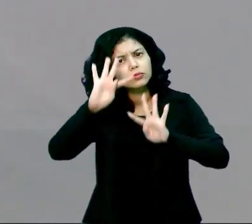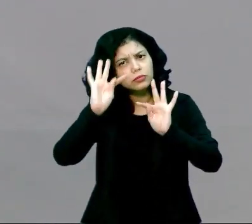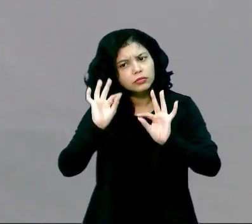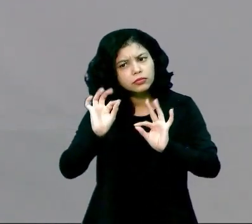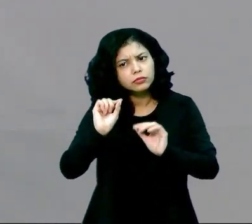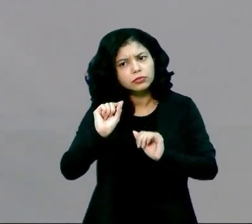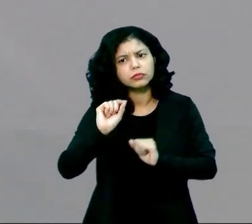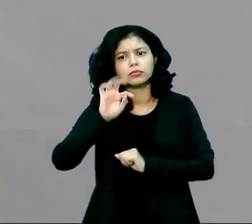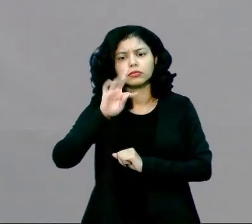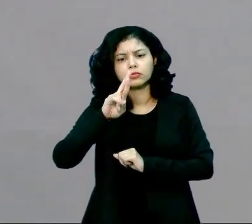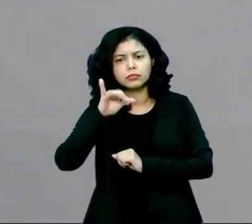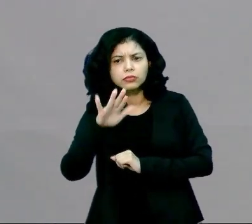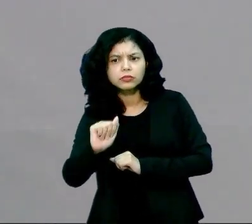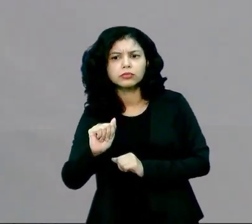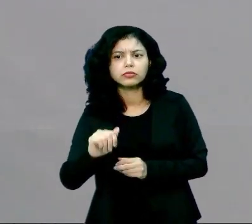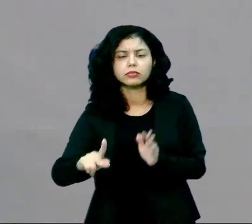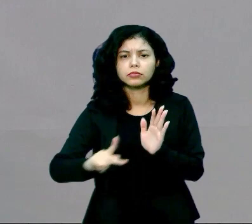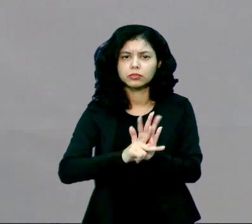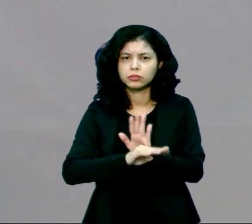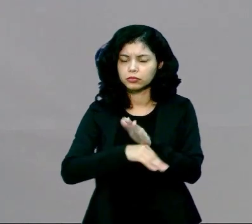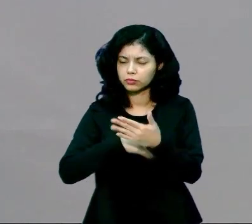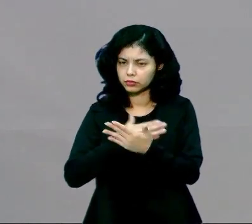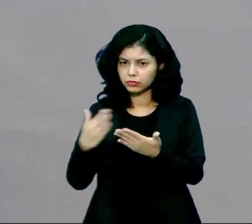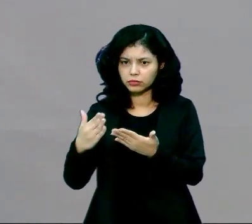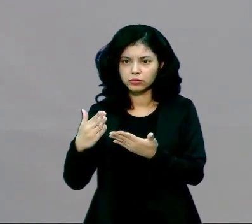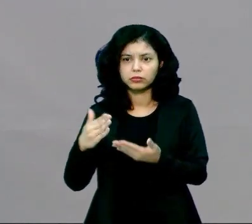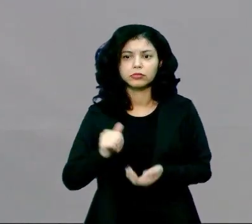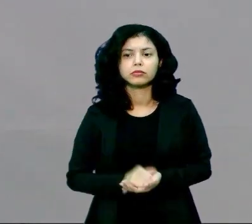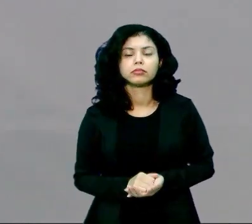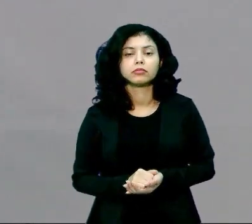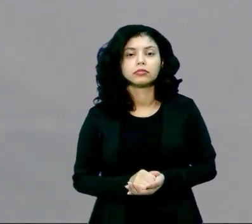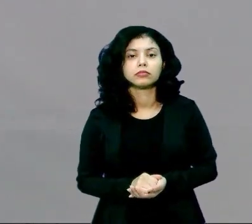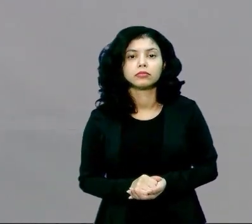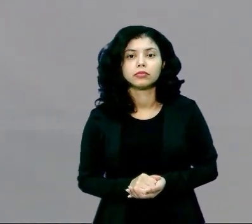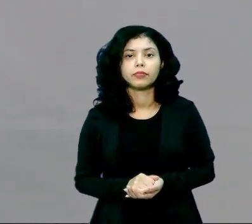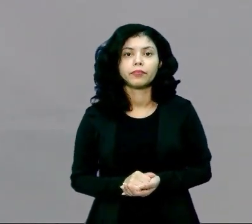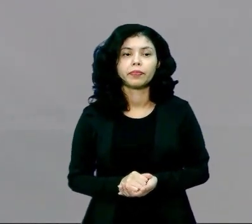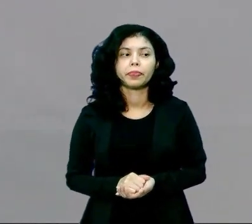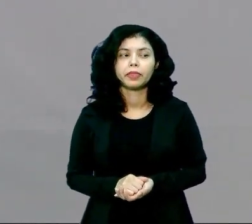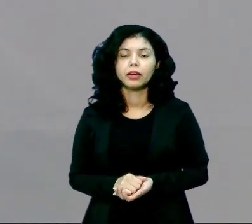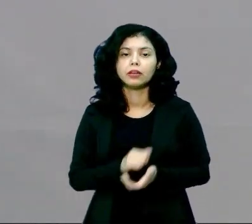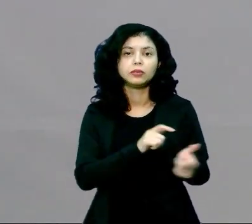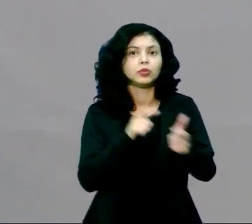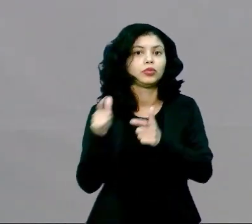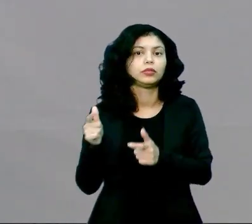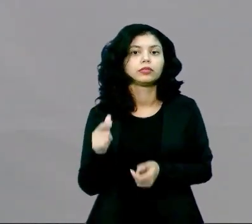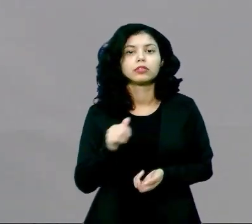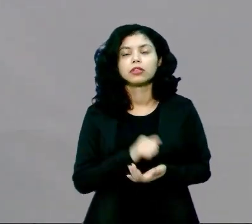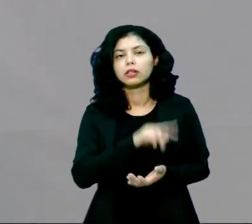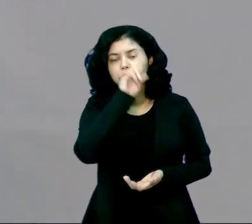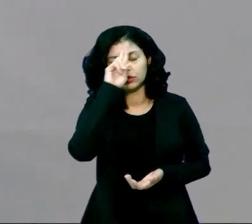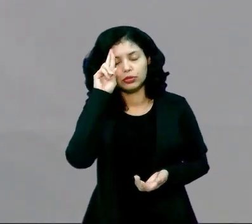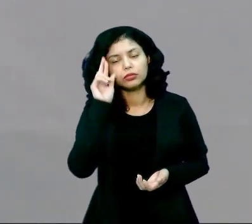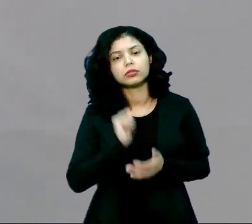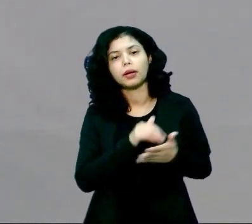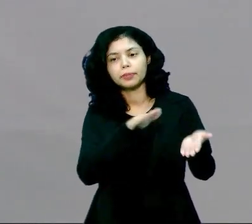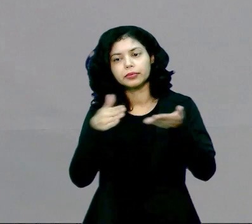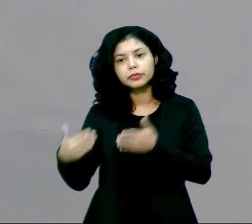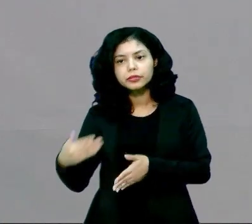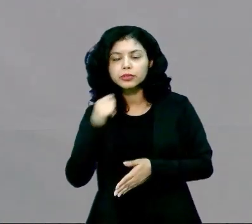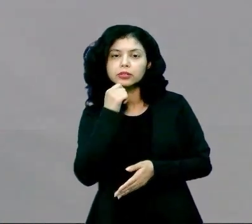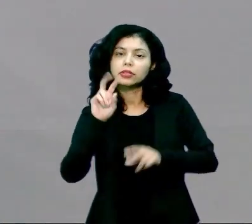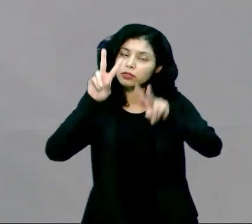enredo é o núcleo do texto narrativo, é por onde perpassa a história, né? A partir